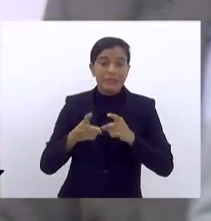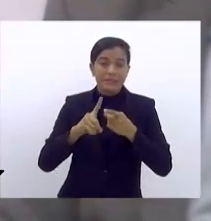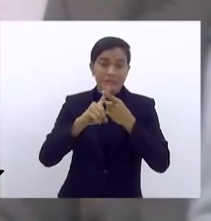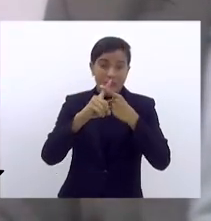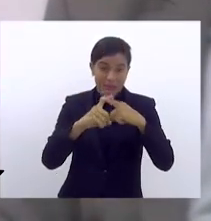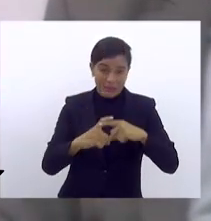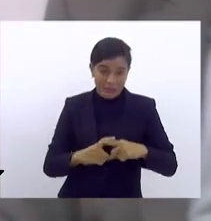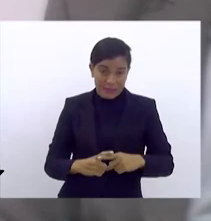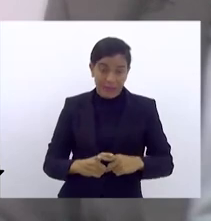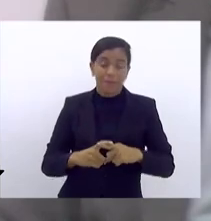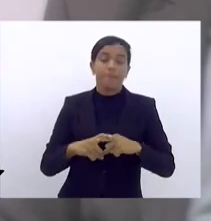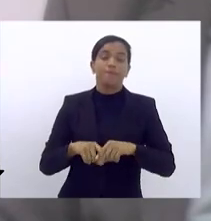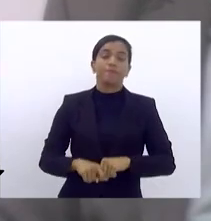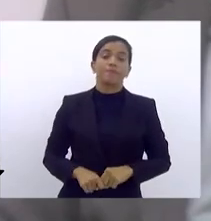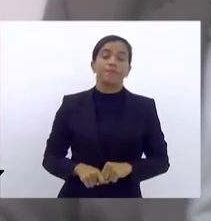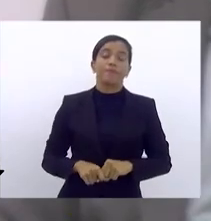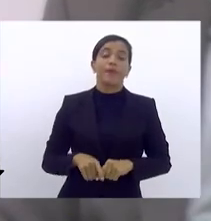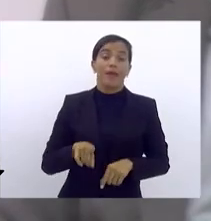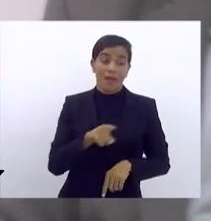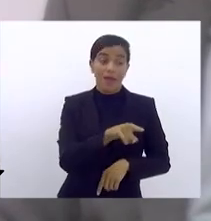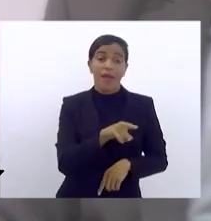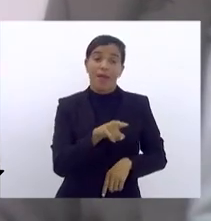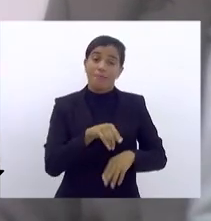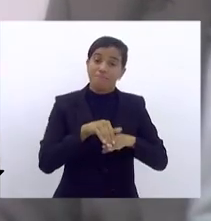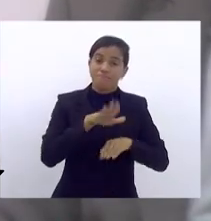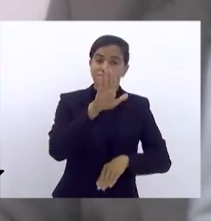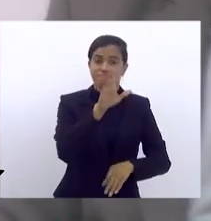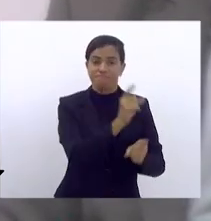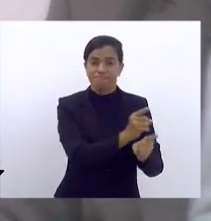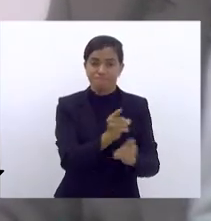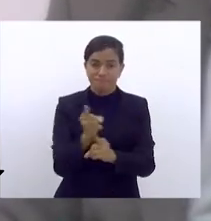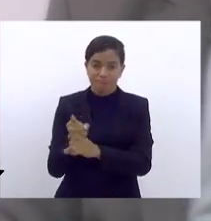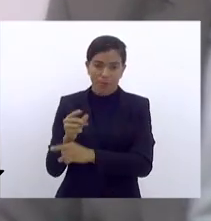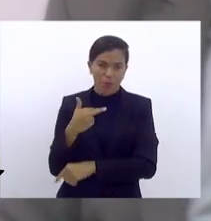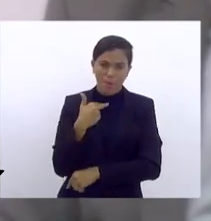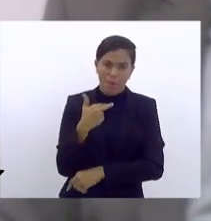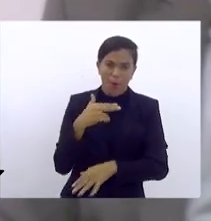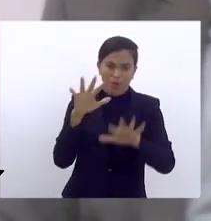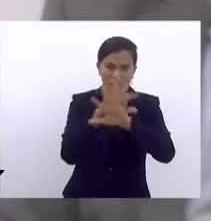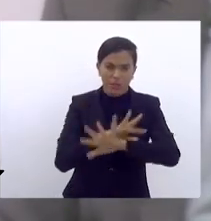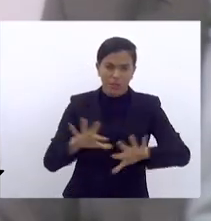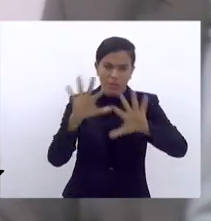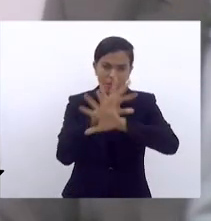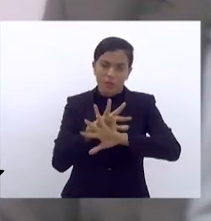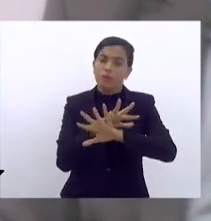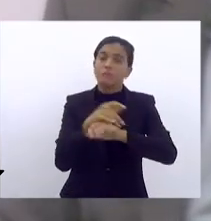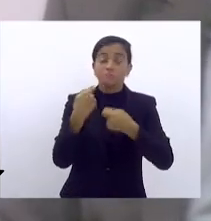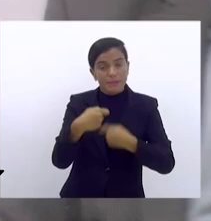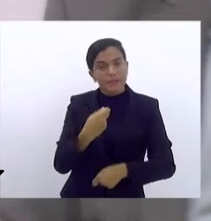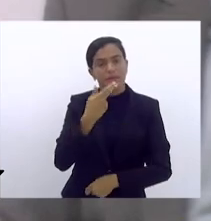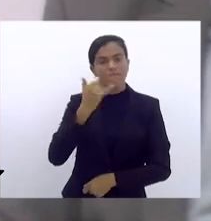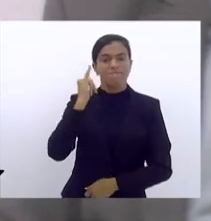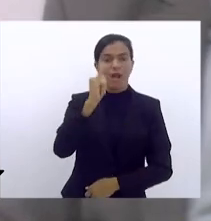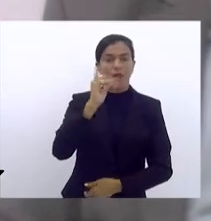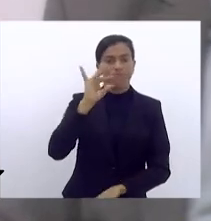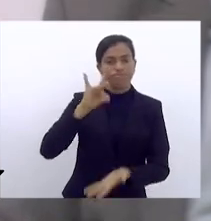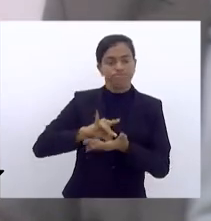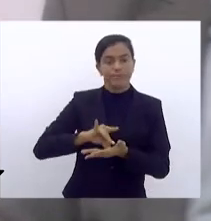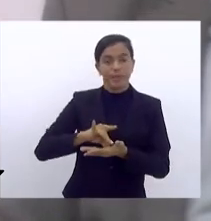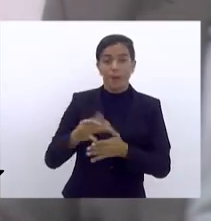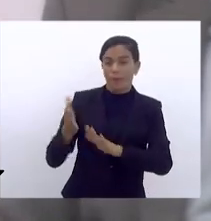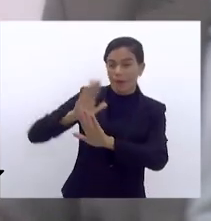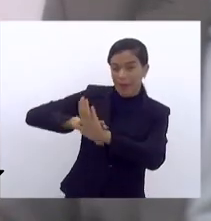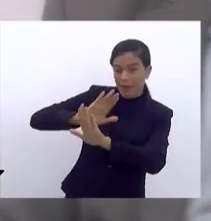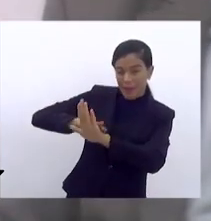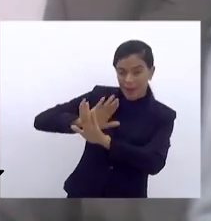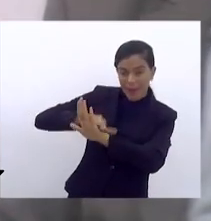colocado em grande parte desses episódios e isso não pode ser mascarado isso tem que ser dito porque muitas vezes esses que estão por trás